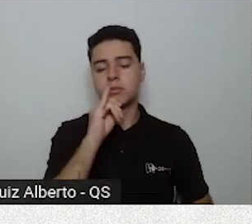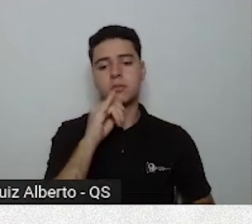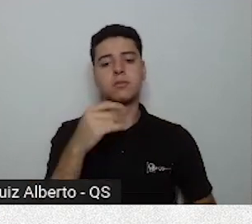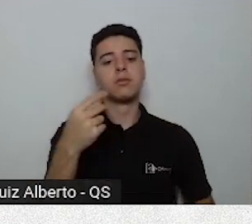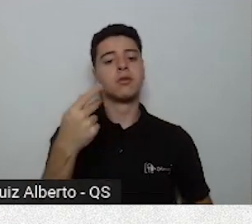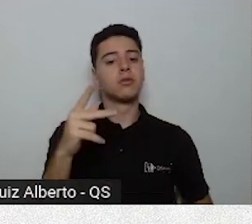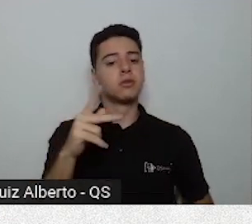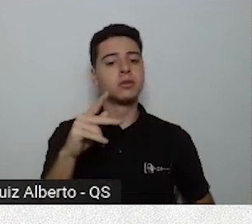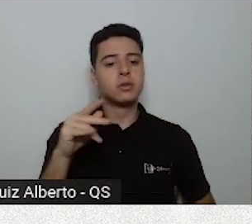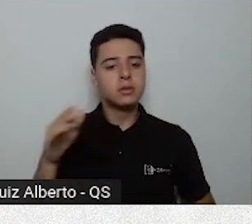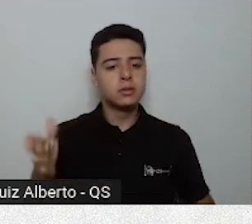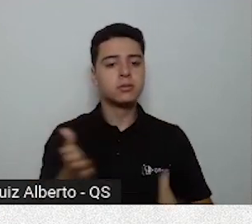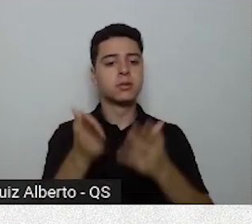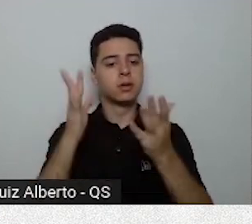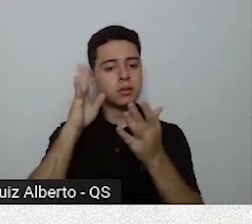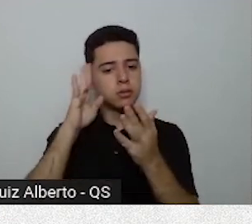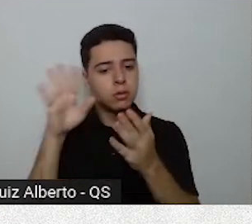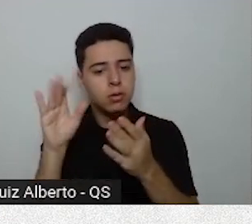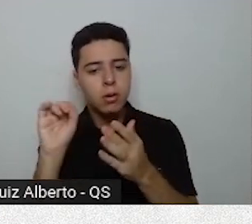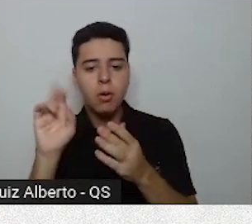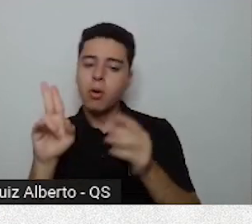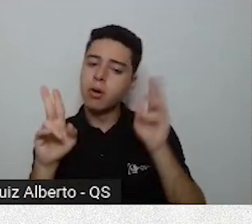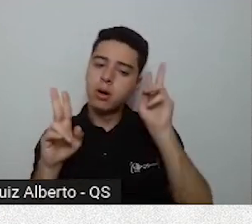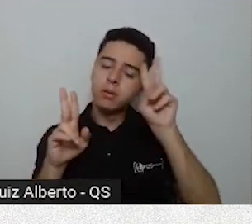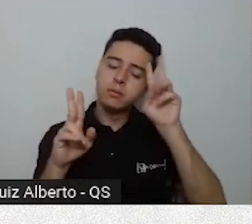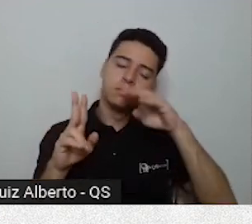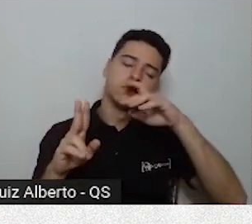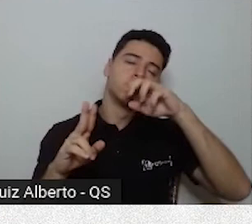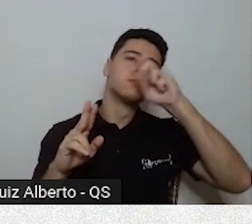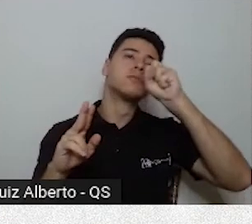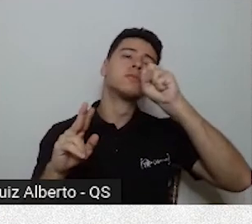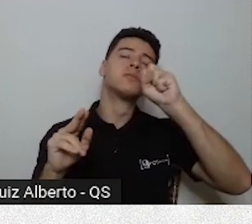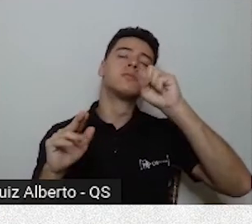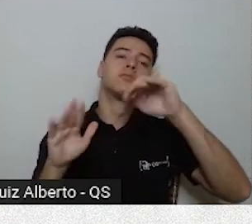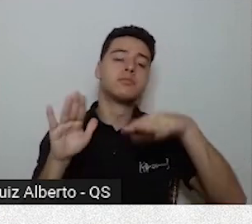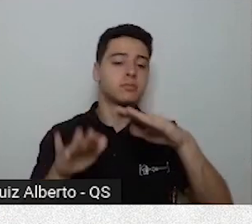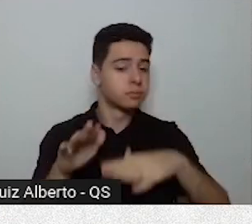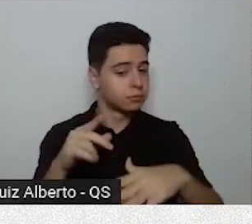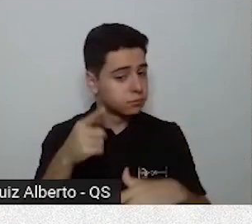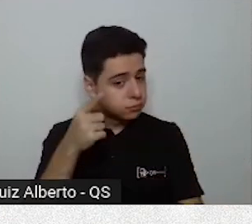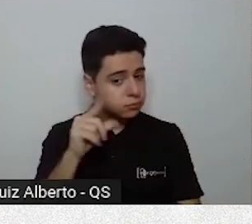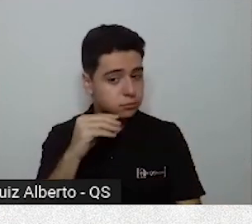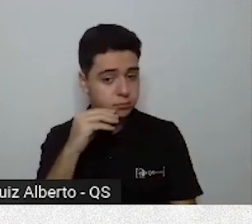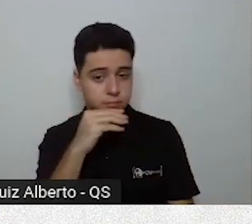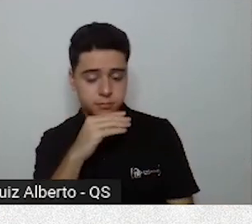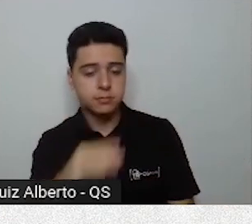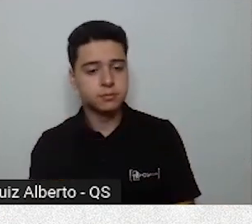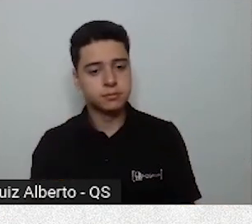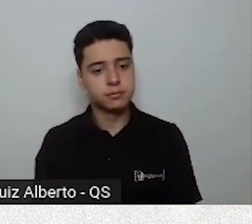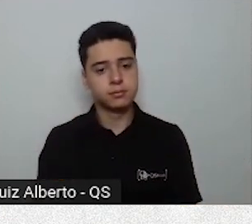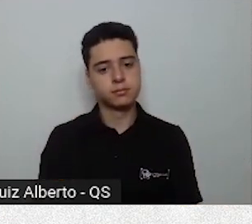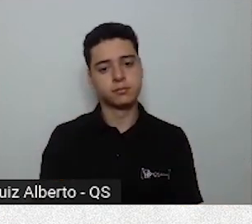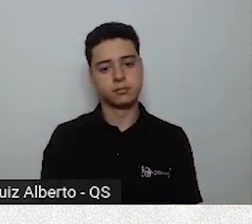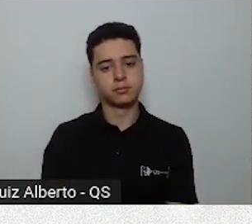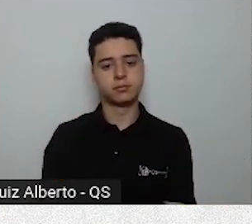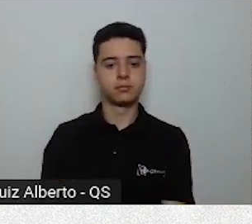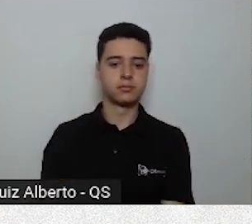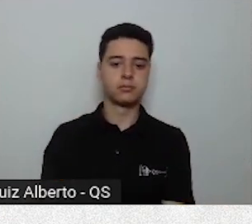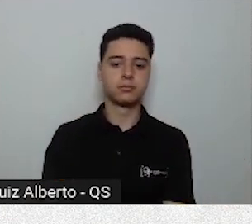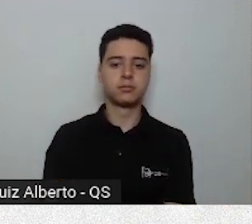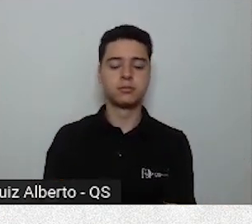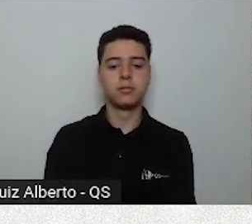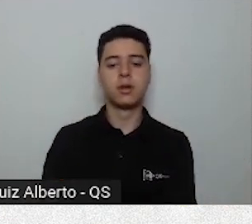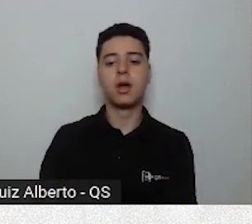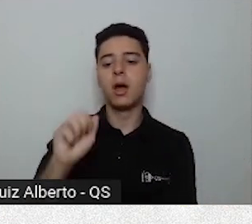seus sonhos ou nas memórias que os cheiros das tintas despertam em você, né? Então, como eu falei, a